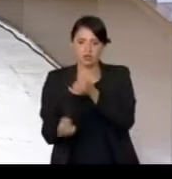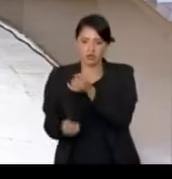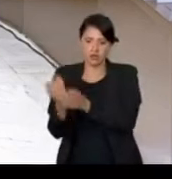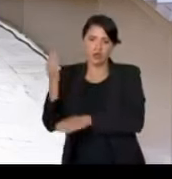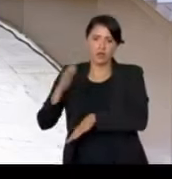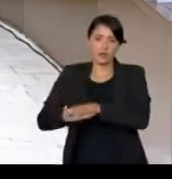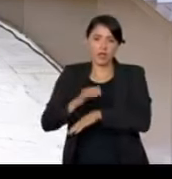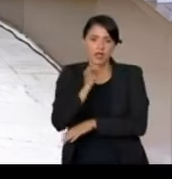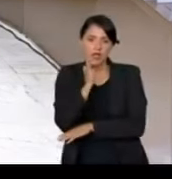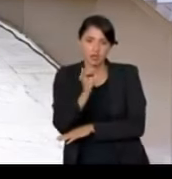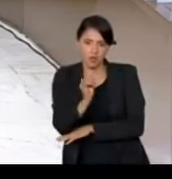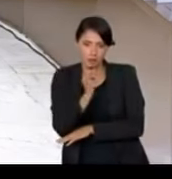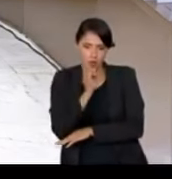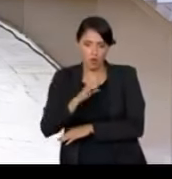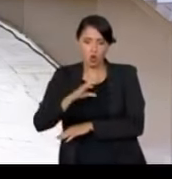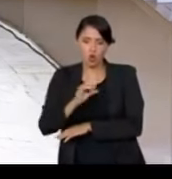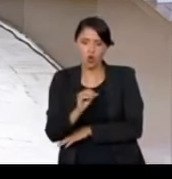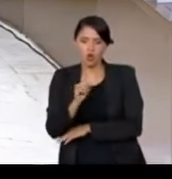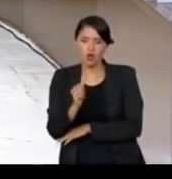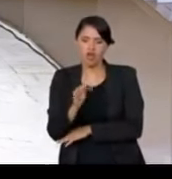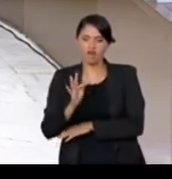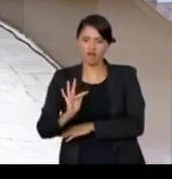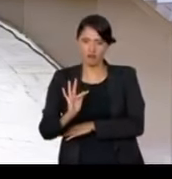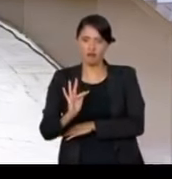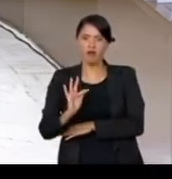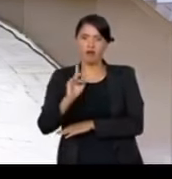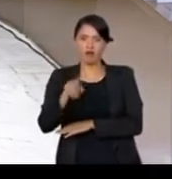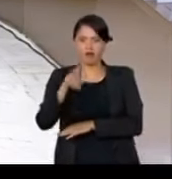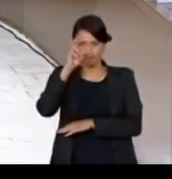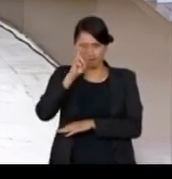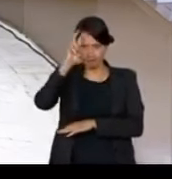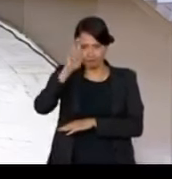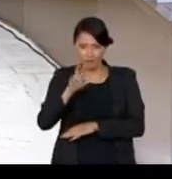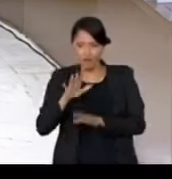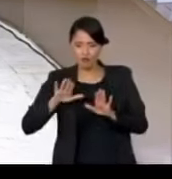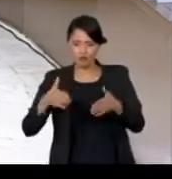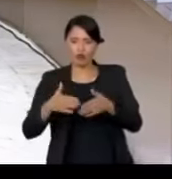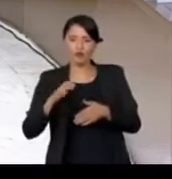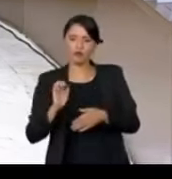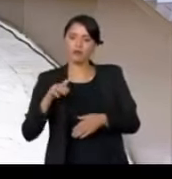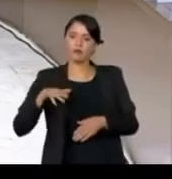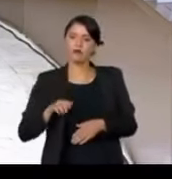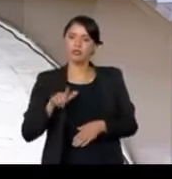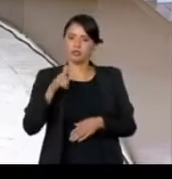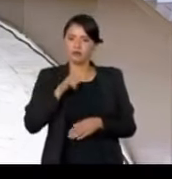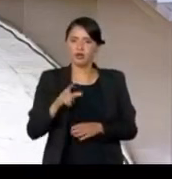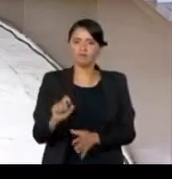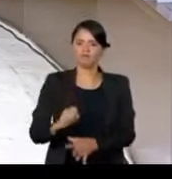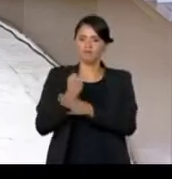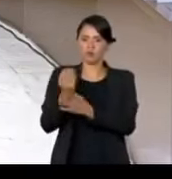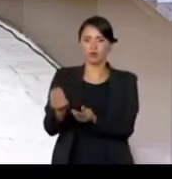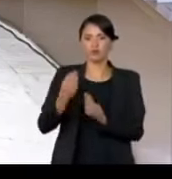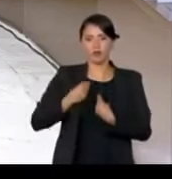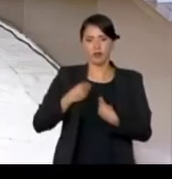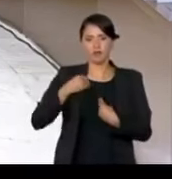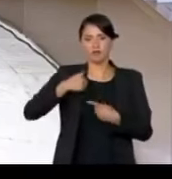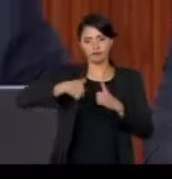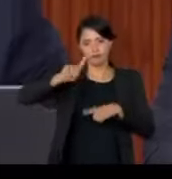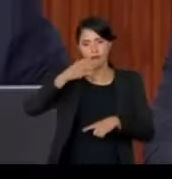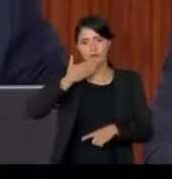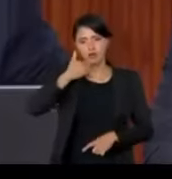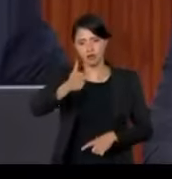por exemplo, pelo COAF. E aí, a inteligência, o follow the money é o que vai nos garantir, eventualmente, ter mais